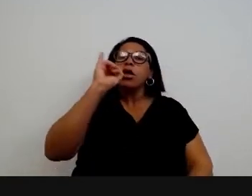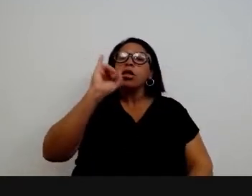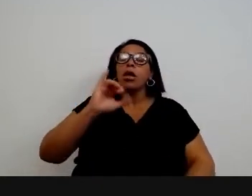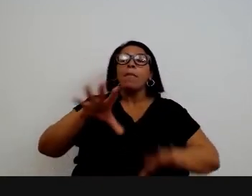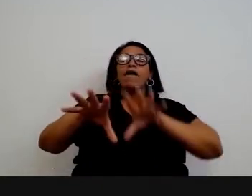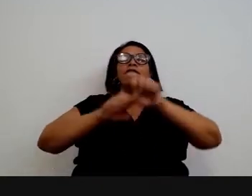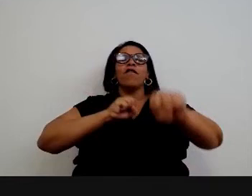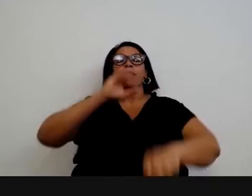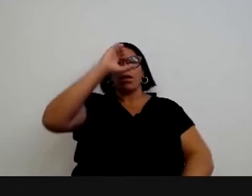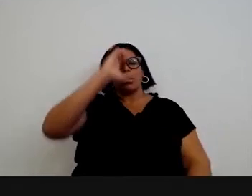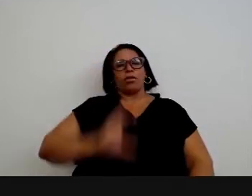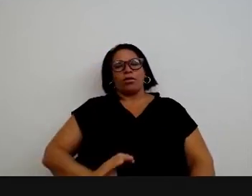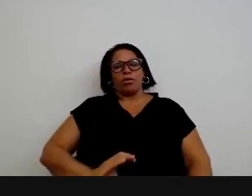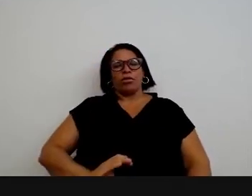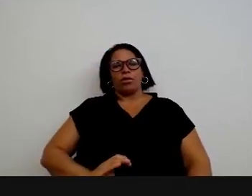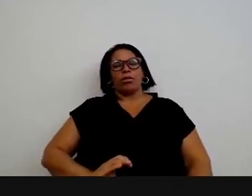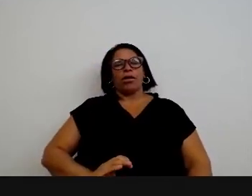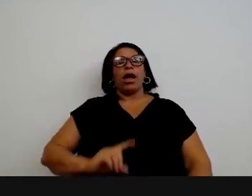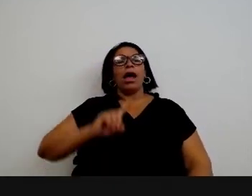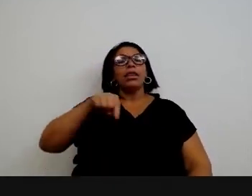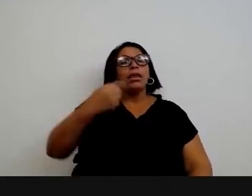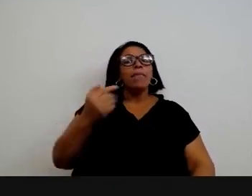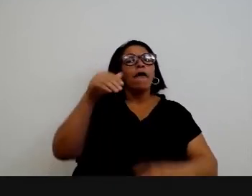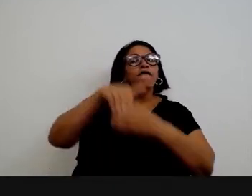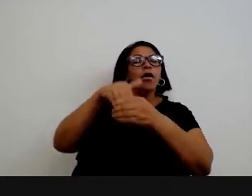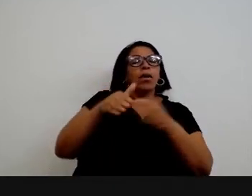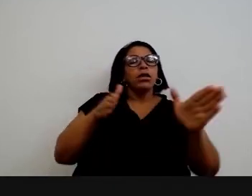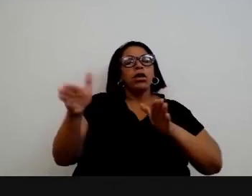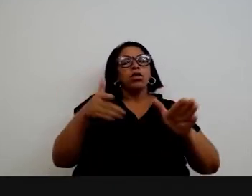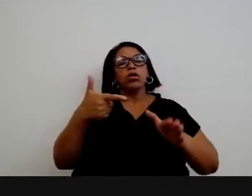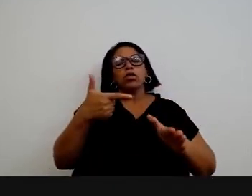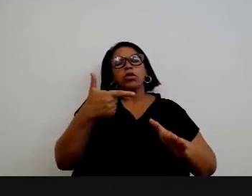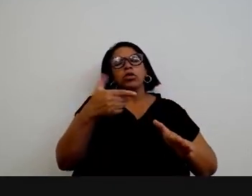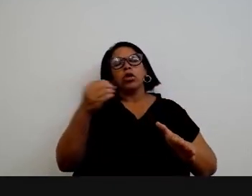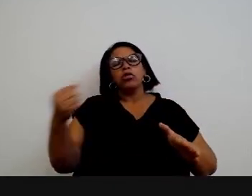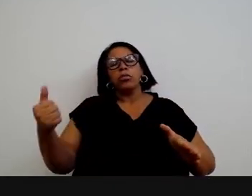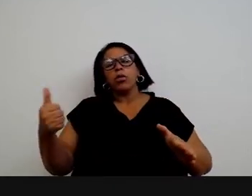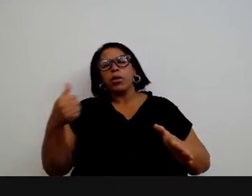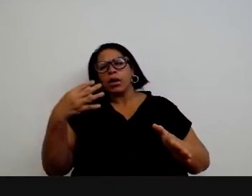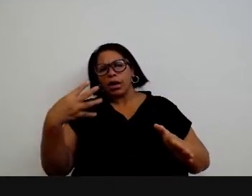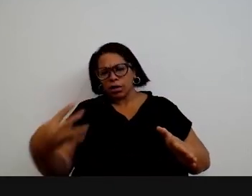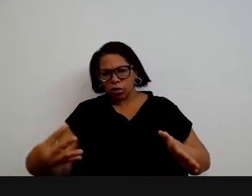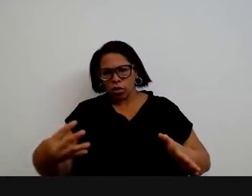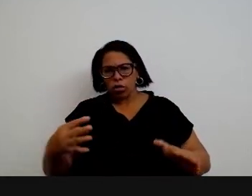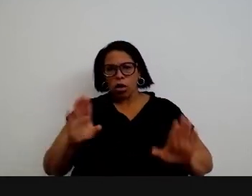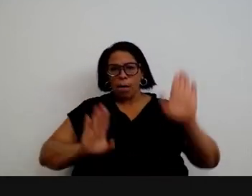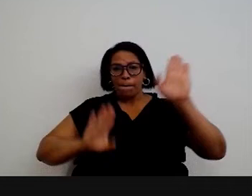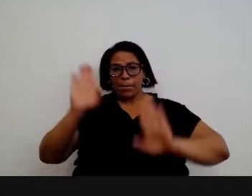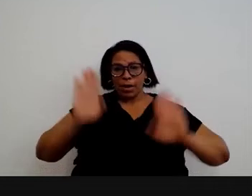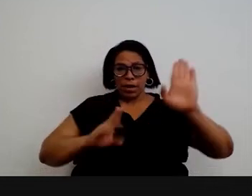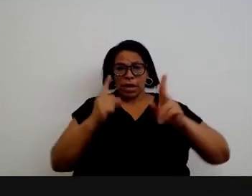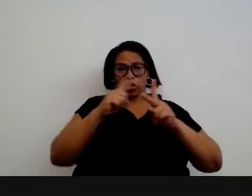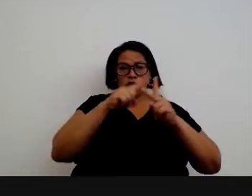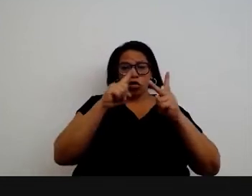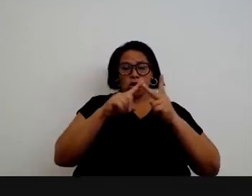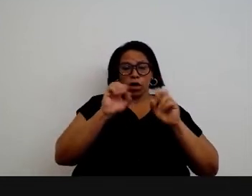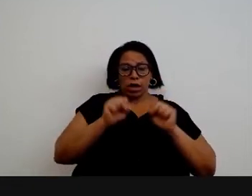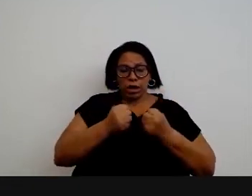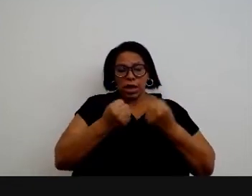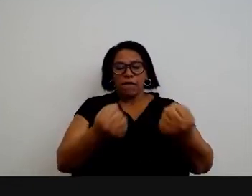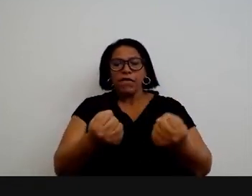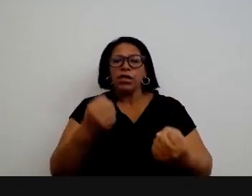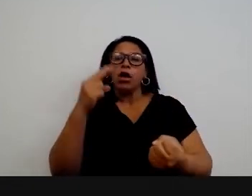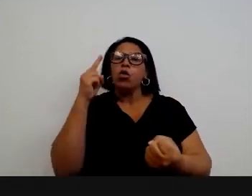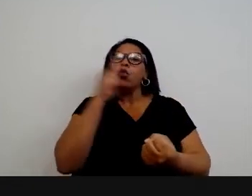dos cidadãos. Quando eu cheguei no segundo turno de 2014, os dois candidatos à presidência da República defenderam que